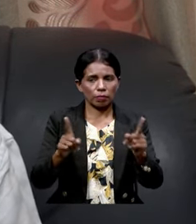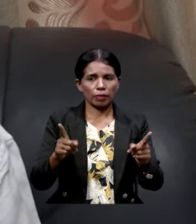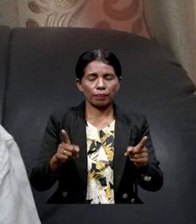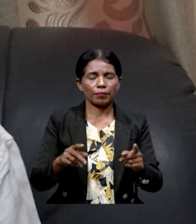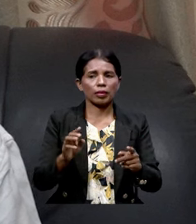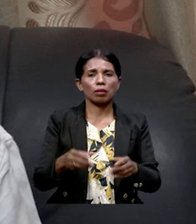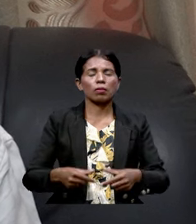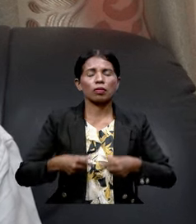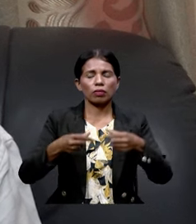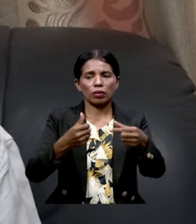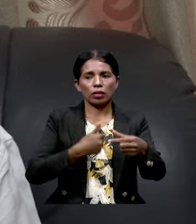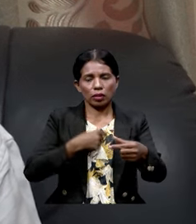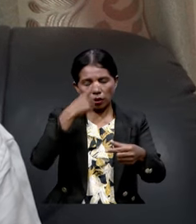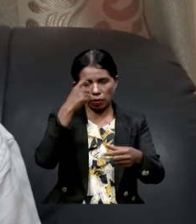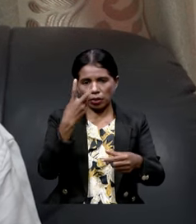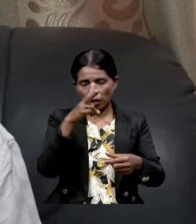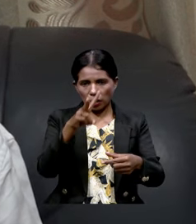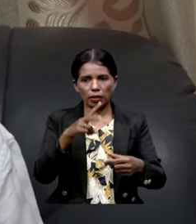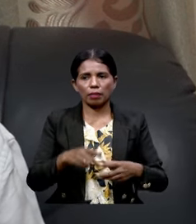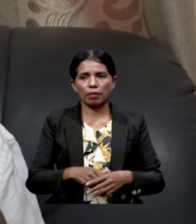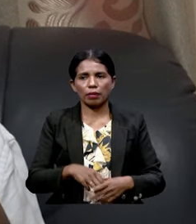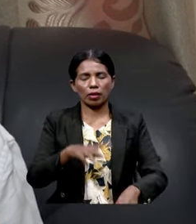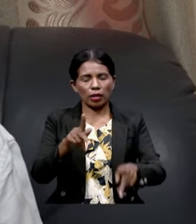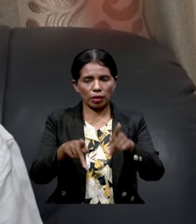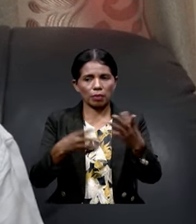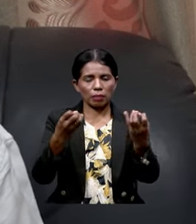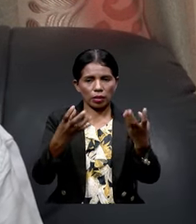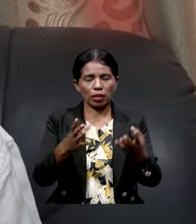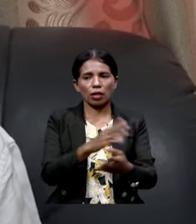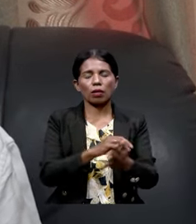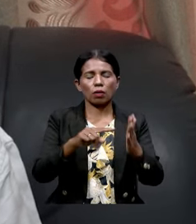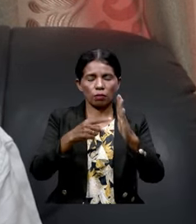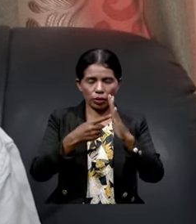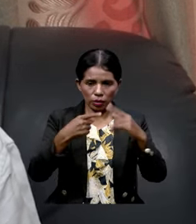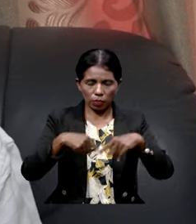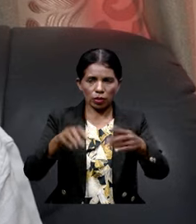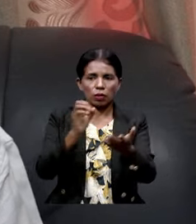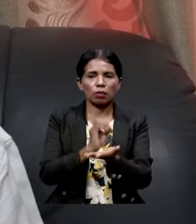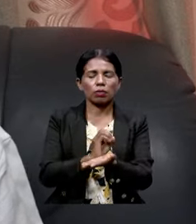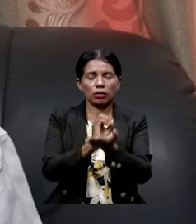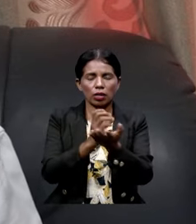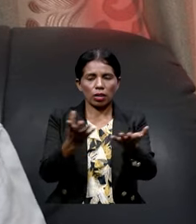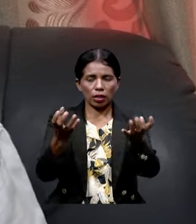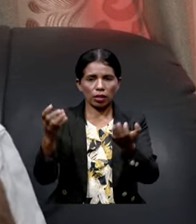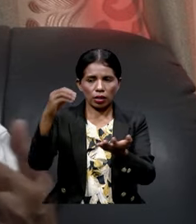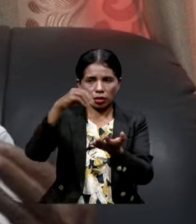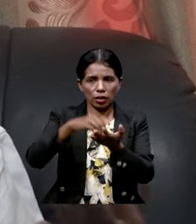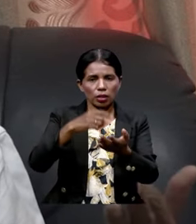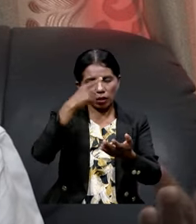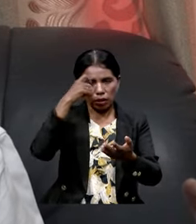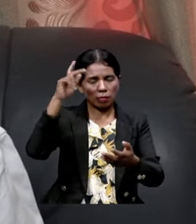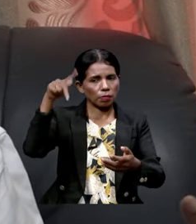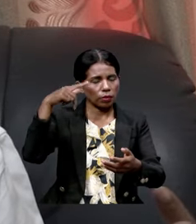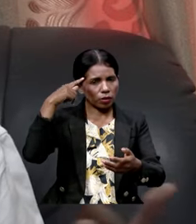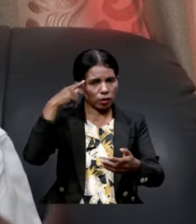Niemo ofrece an tamba ni hareka ta ema barakona ma ka komesa ba ia o ikusi a kara ka tu investe tamba politika da